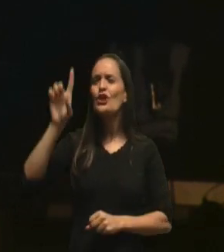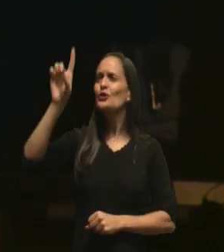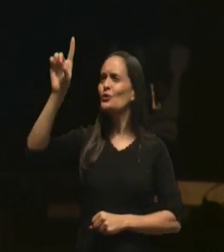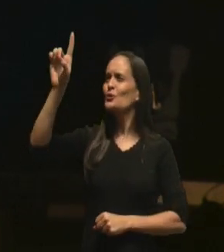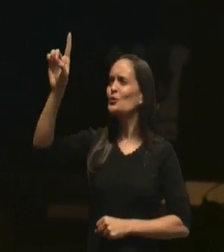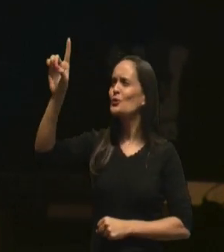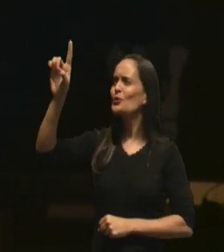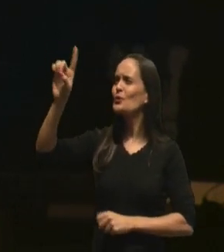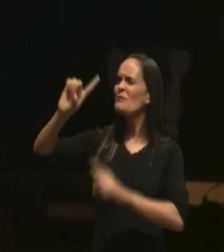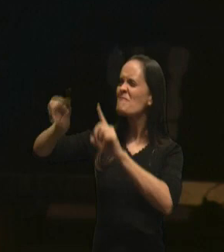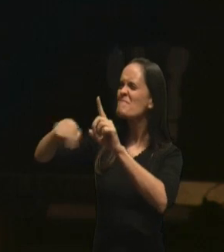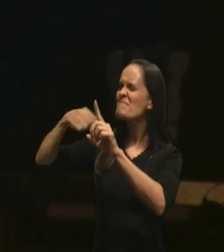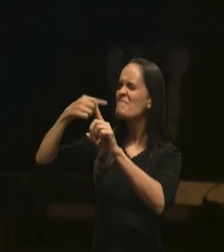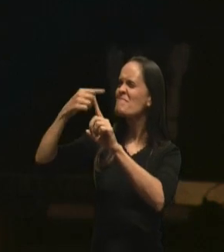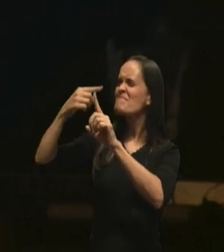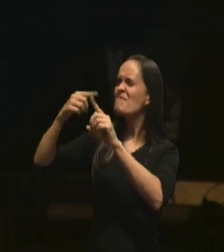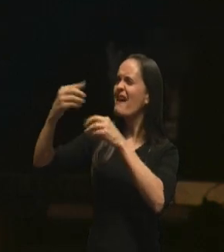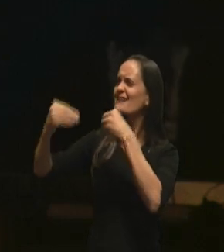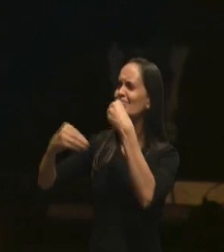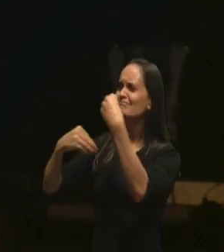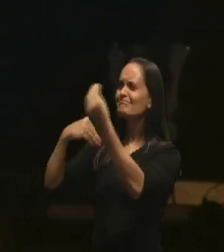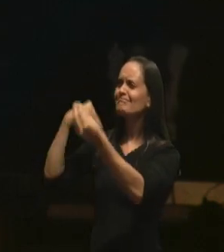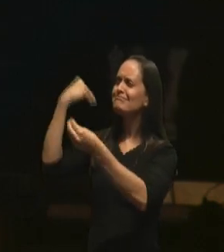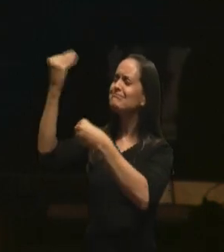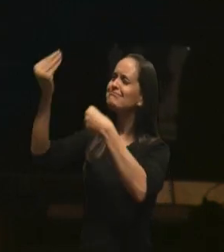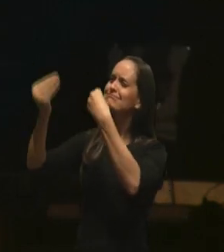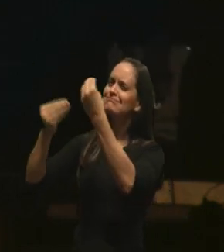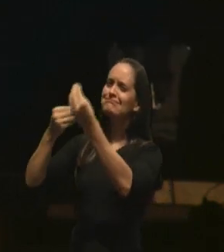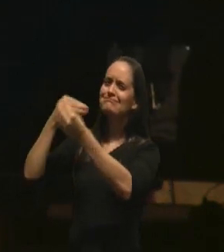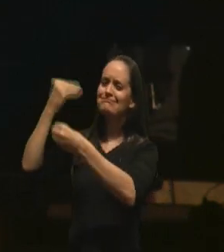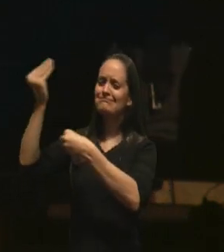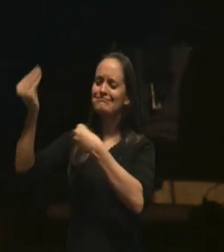Tu mereces